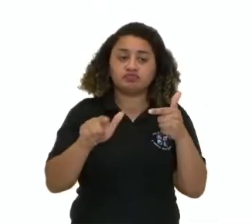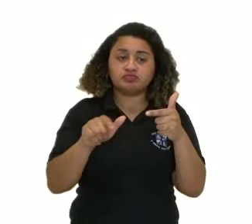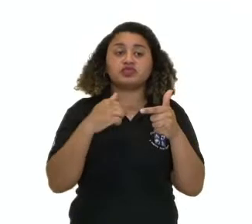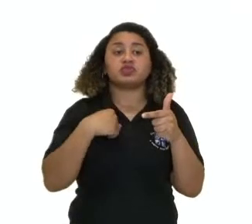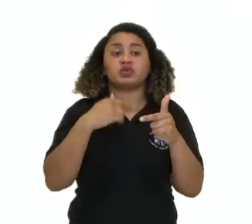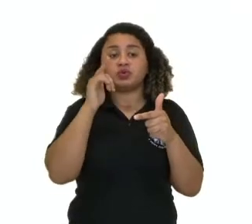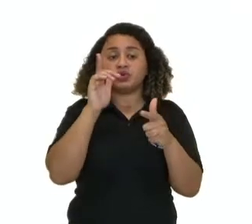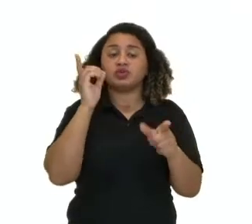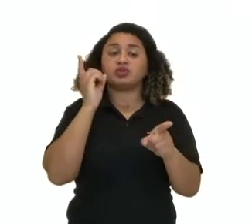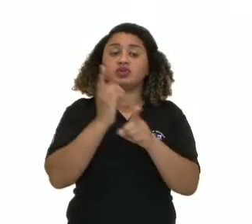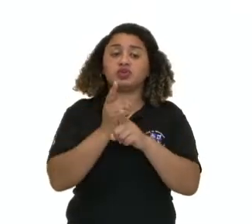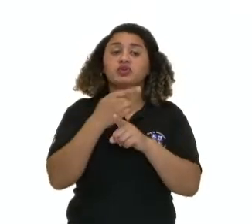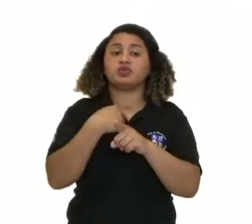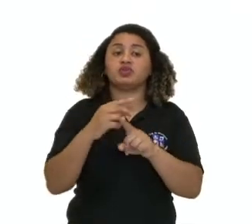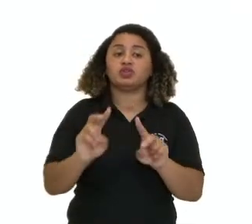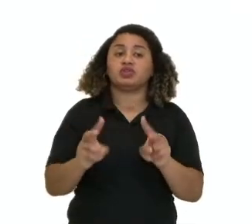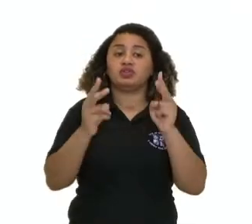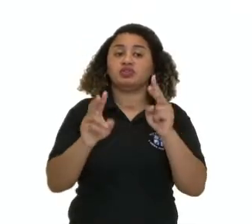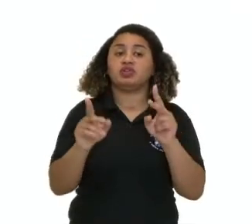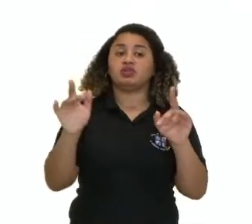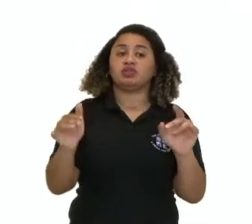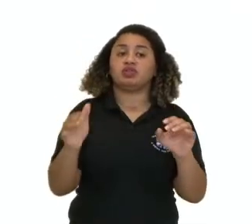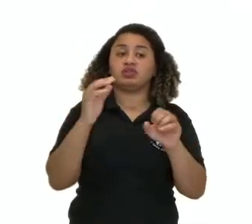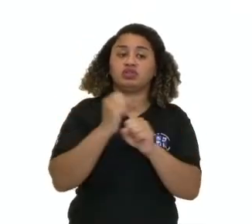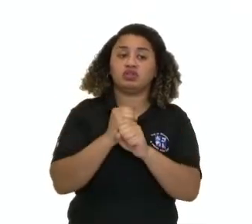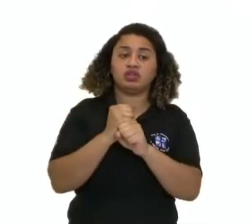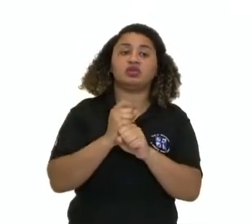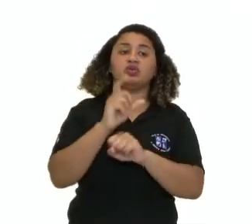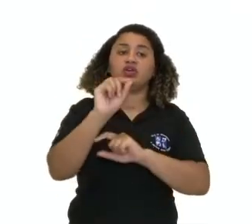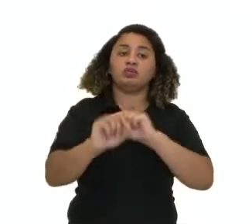que representa essa PA. Então,